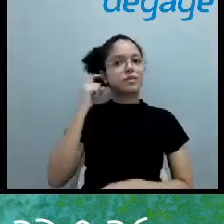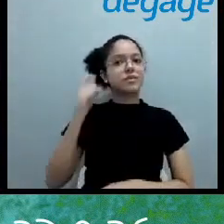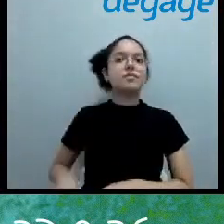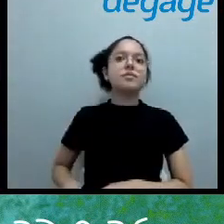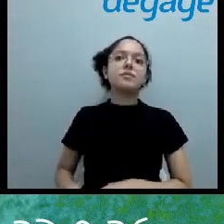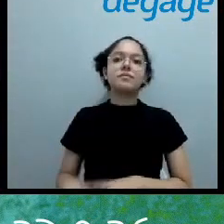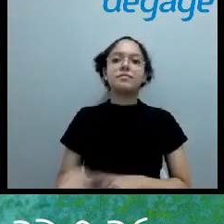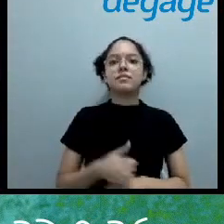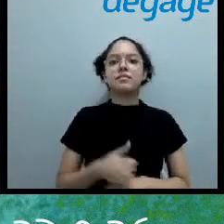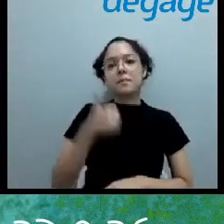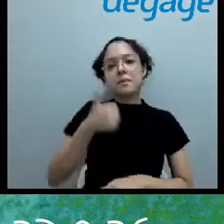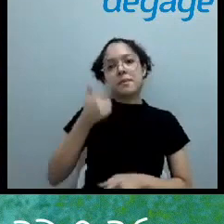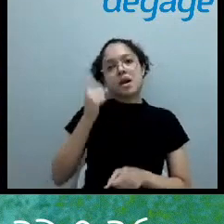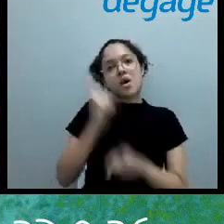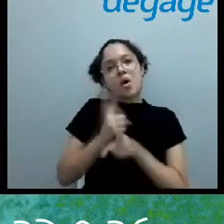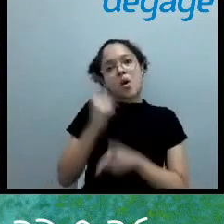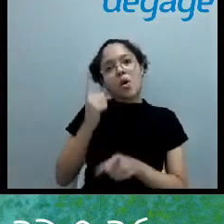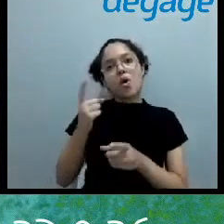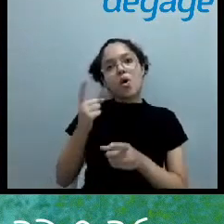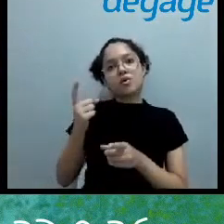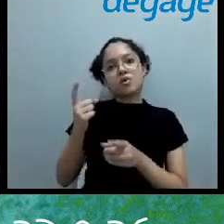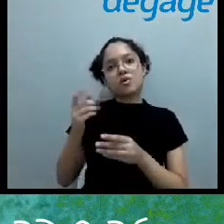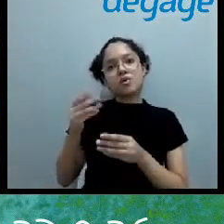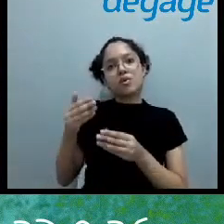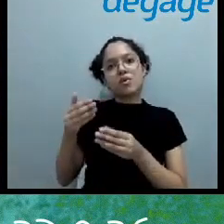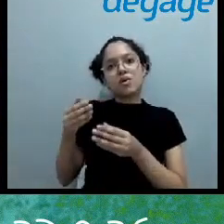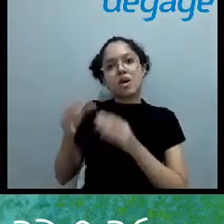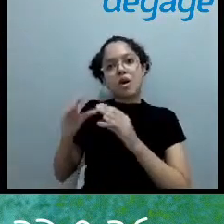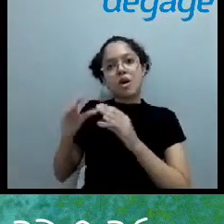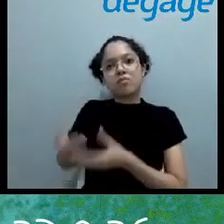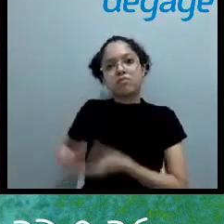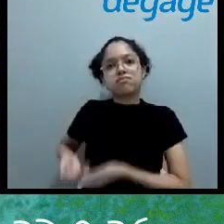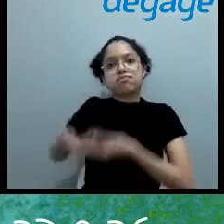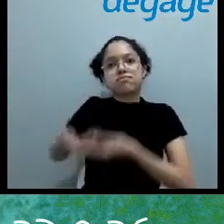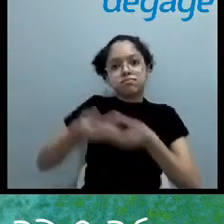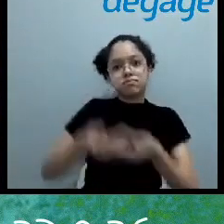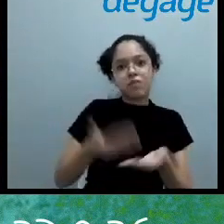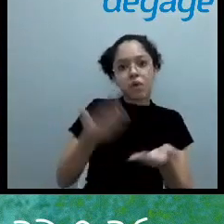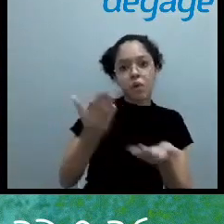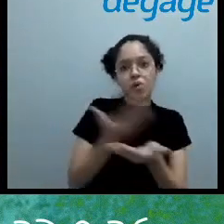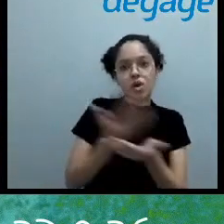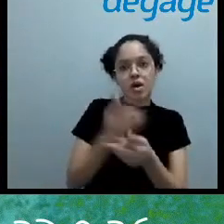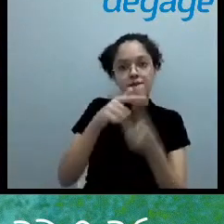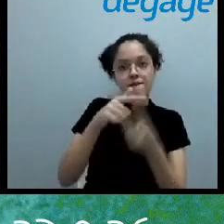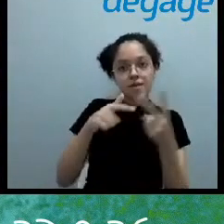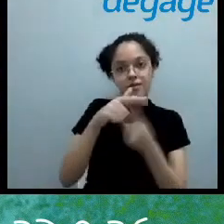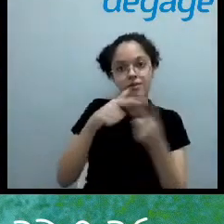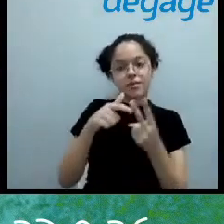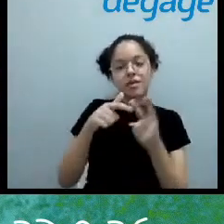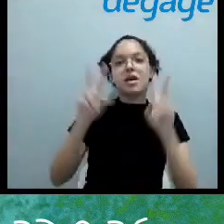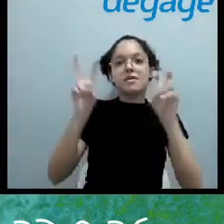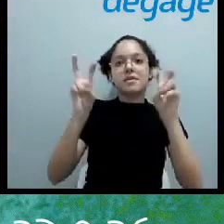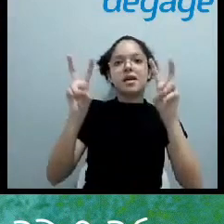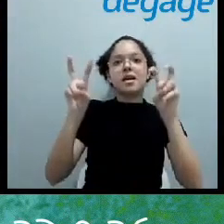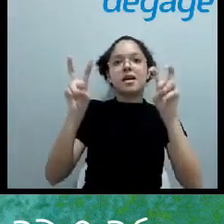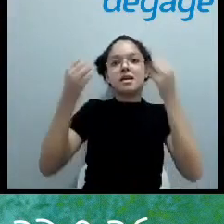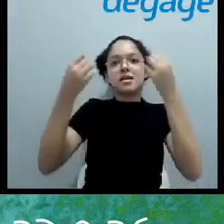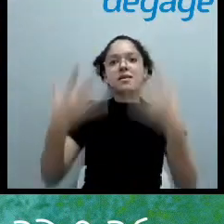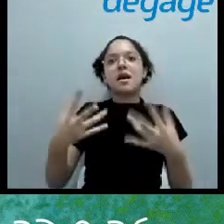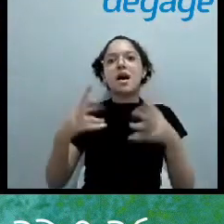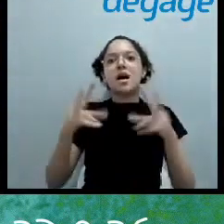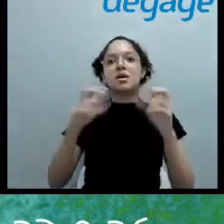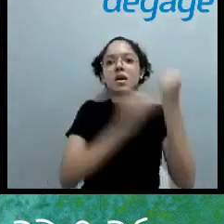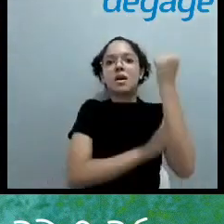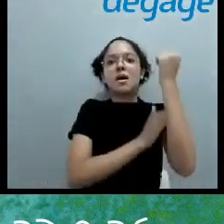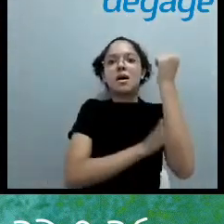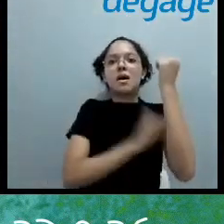primeiro encontro que eu levei para falar de feminismo, eu já levei esses livros. E aí quando eu levei, ela falou: "Ih, esse negócio de..." Uma falou assim: